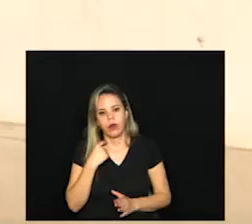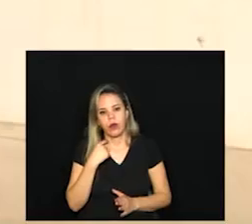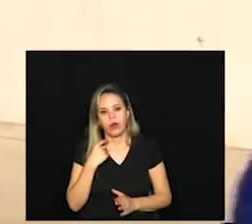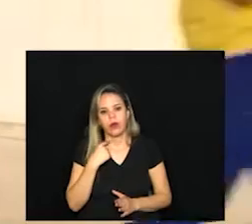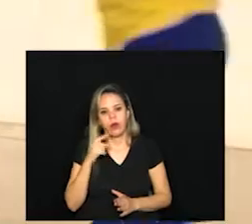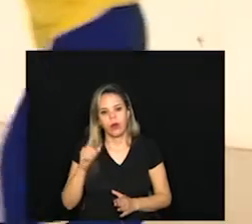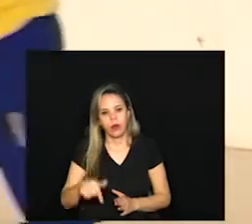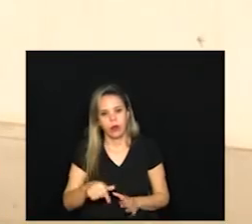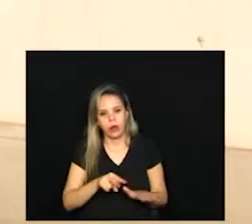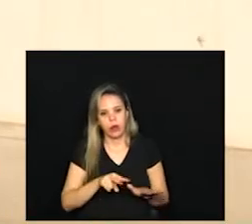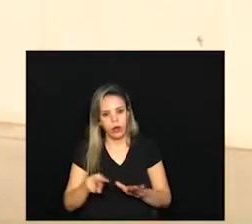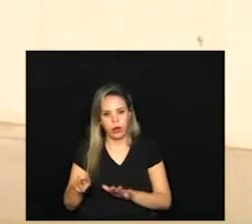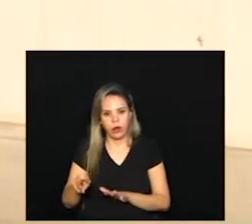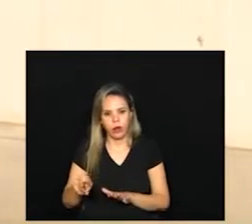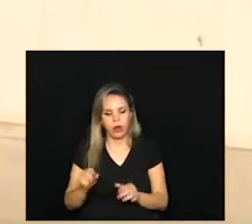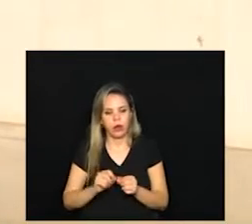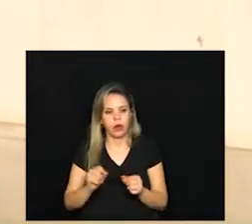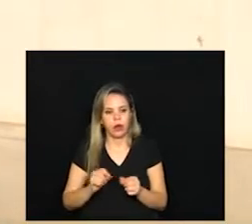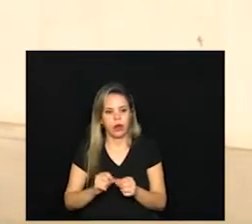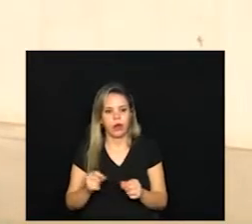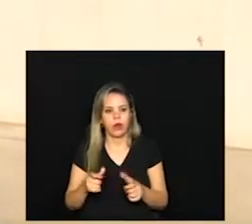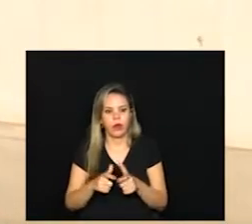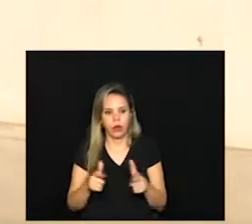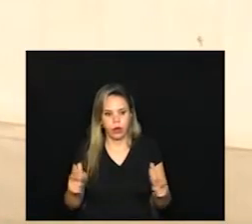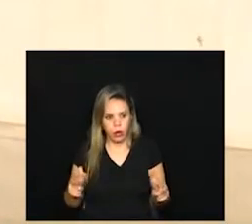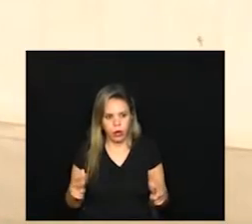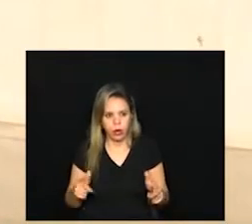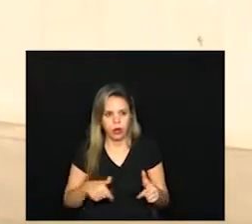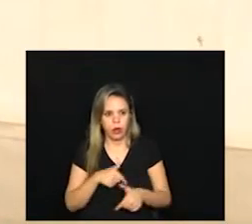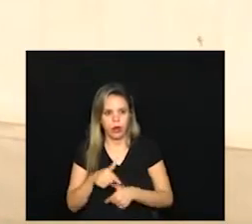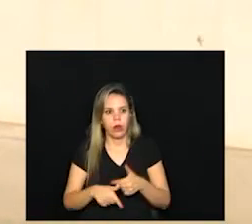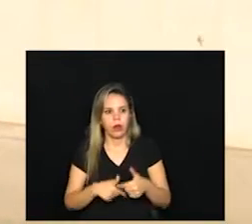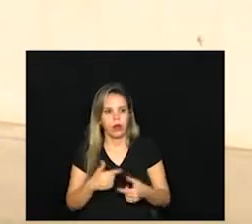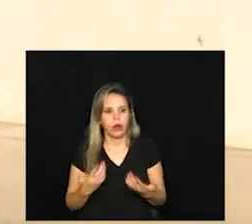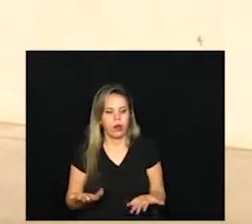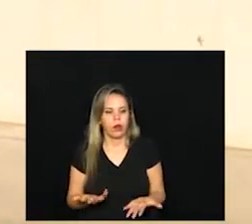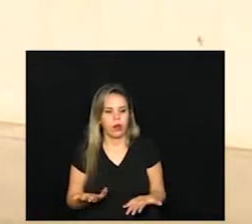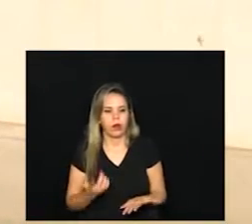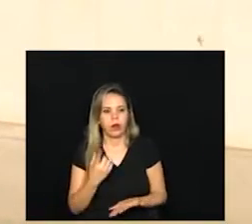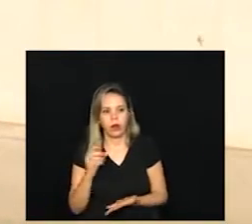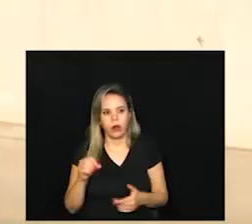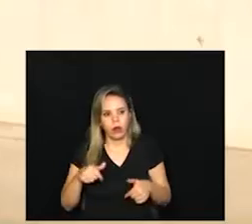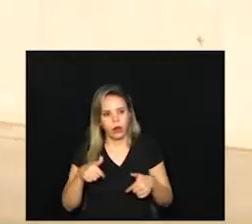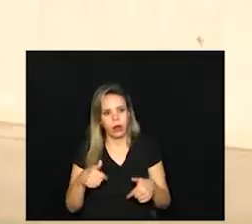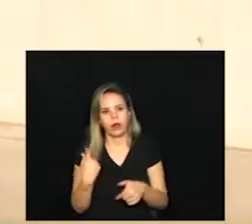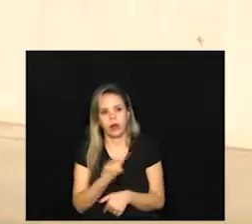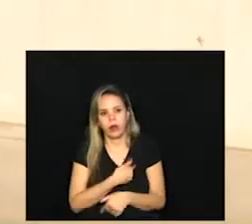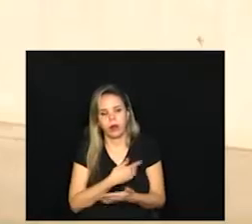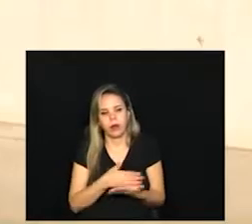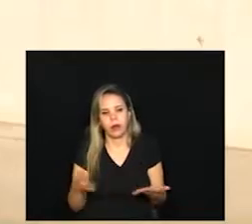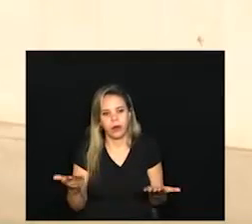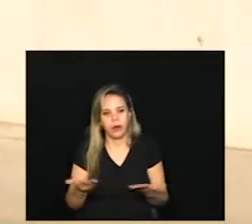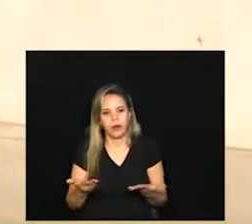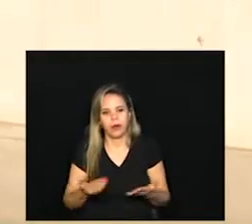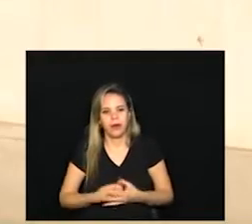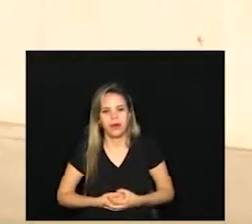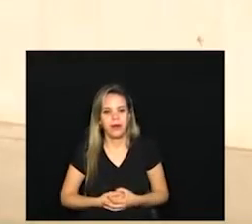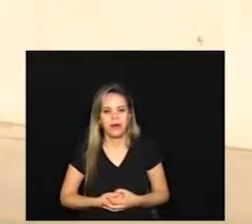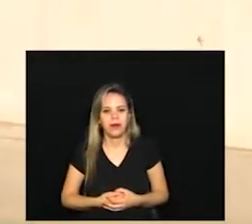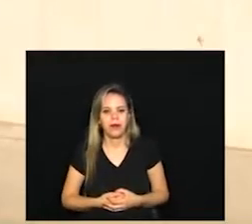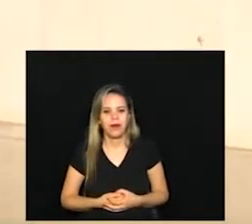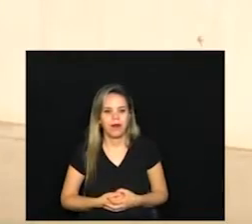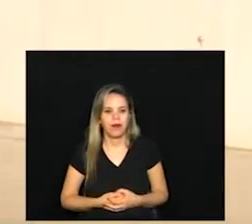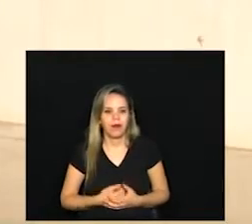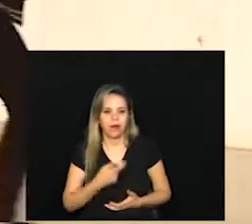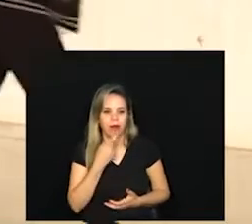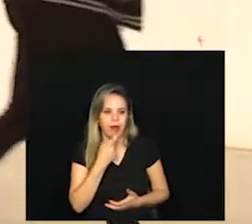mas essa semana nós vamos fazer a intensificação dessa operação. Então, são 10 ações que nós começamos hoje. E